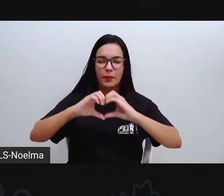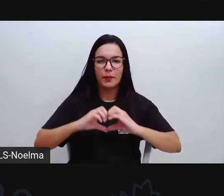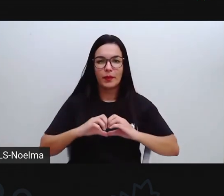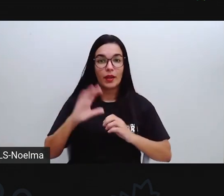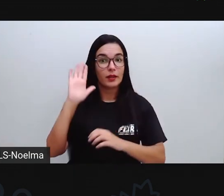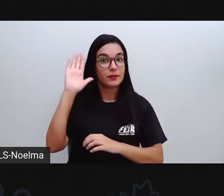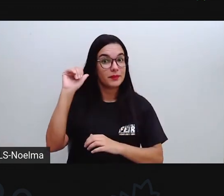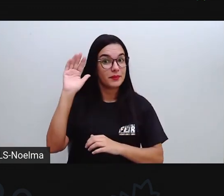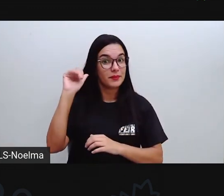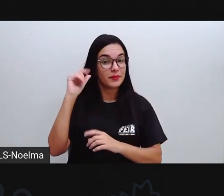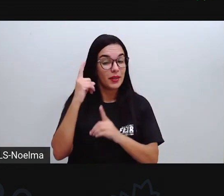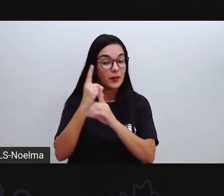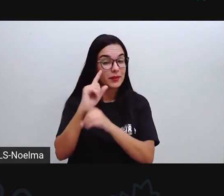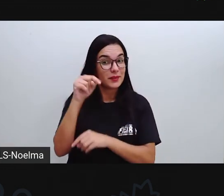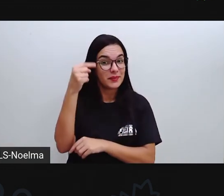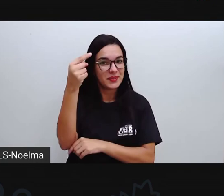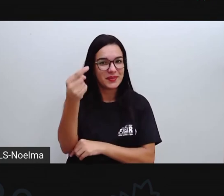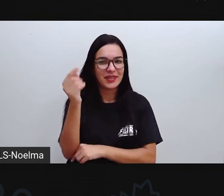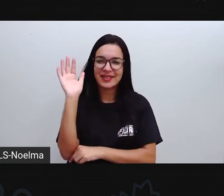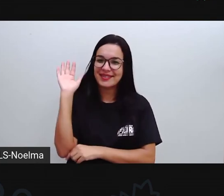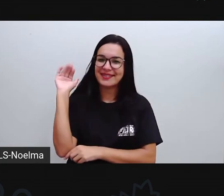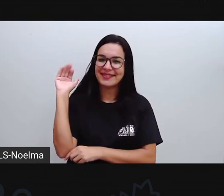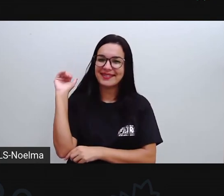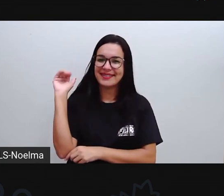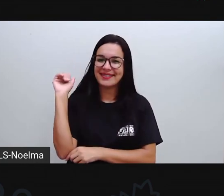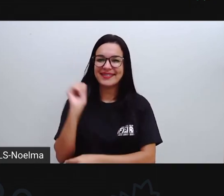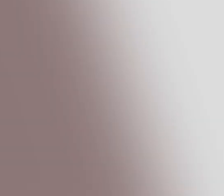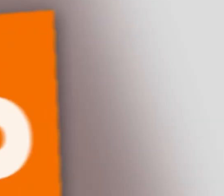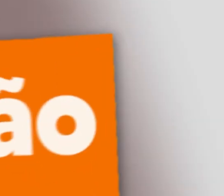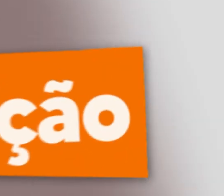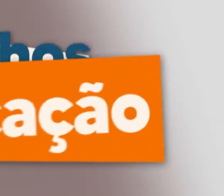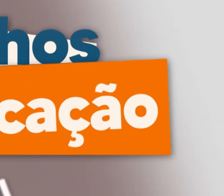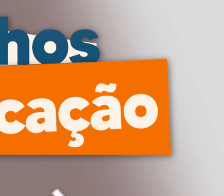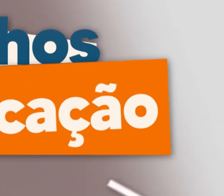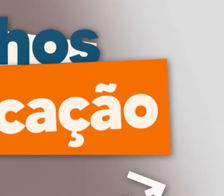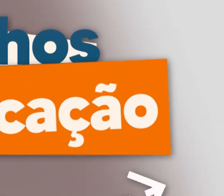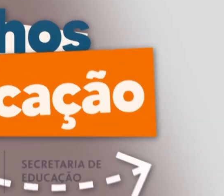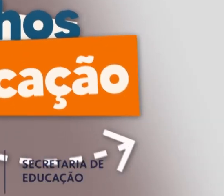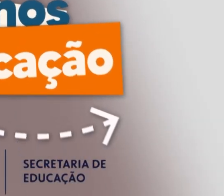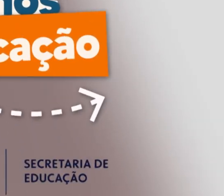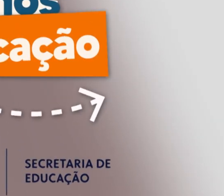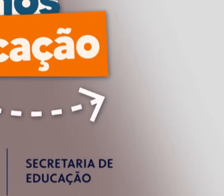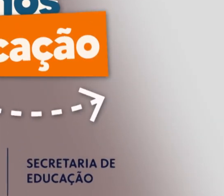e a gente se encontra na nossa próxima aula. Tchau, tchau! Tchau!